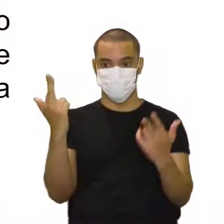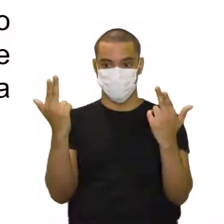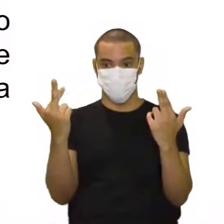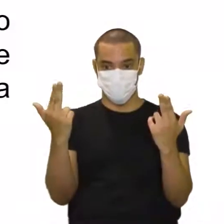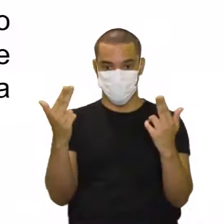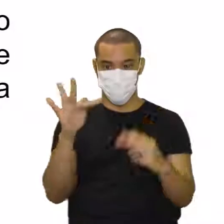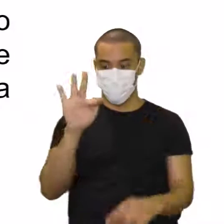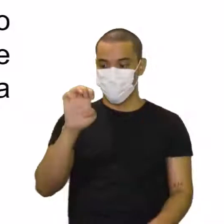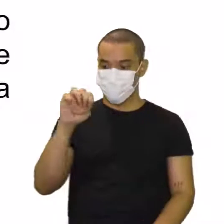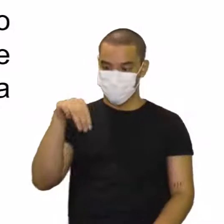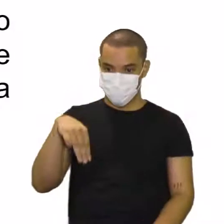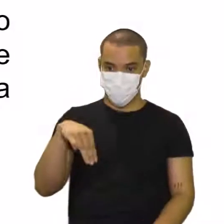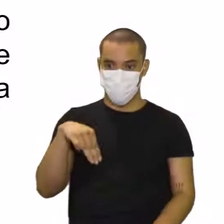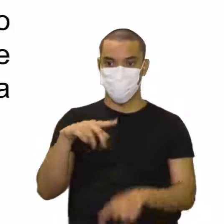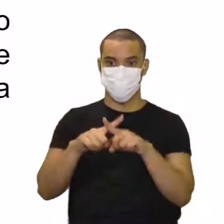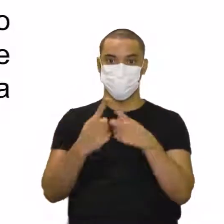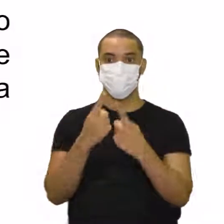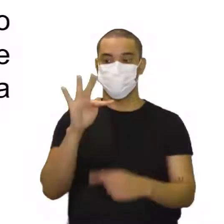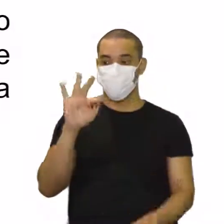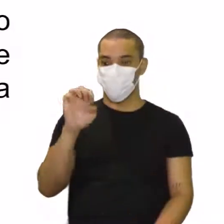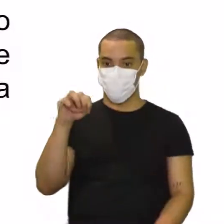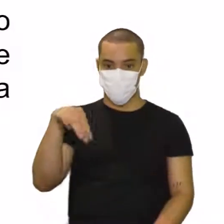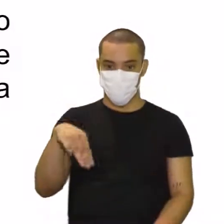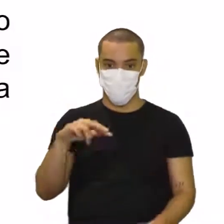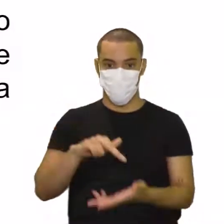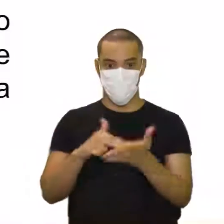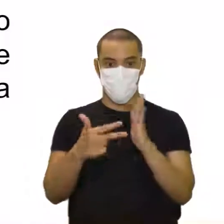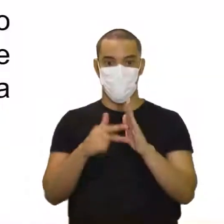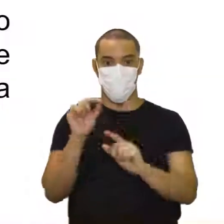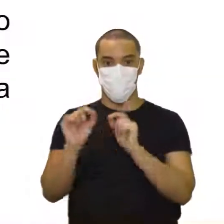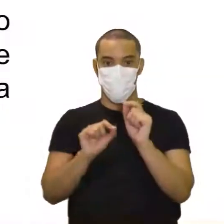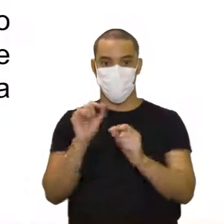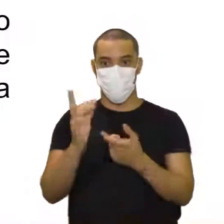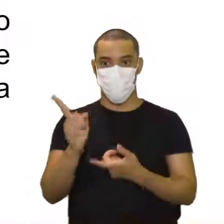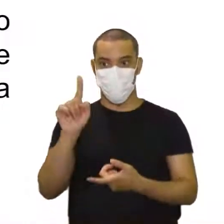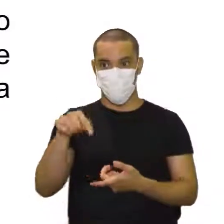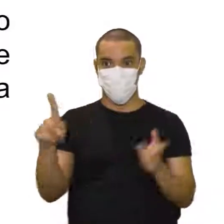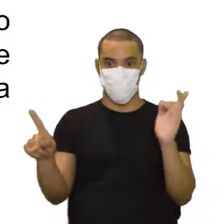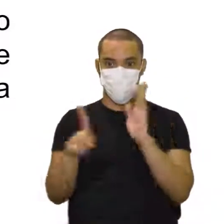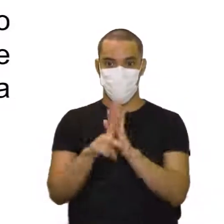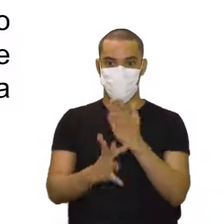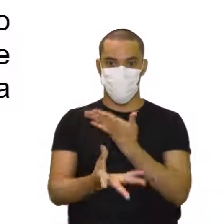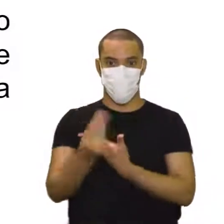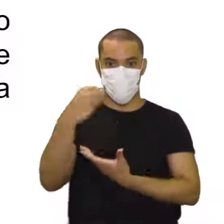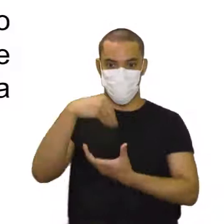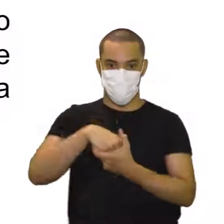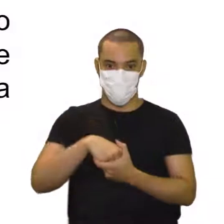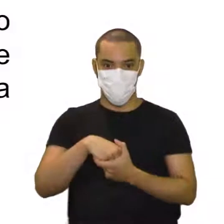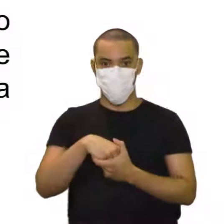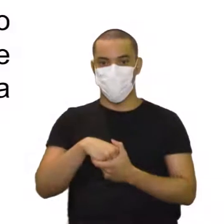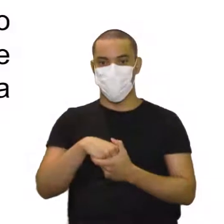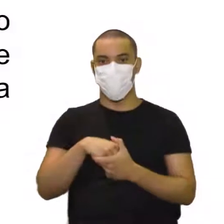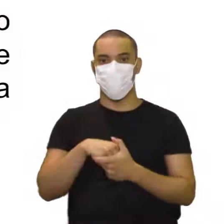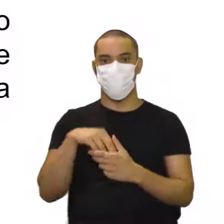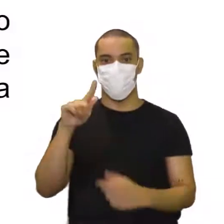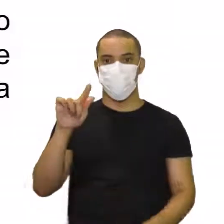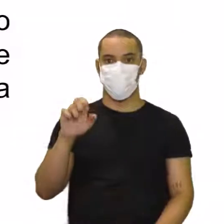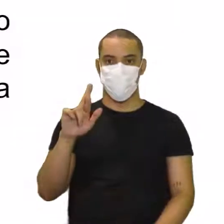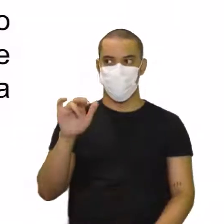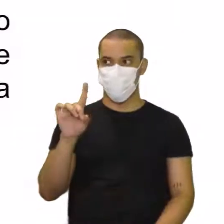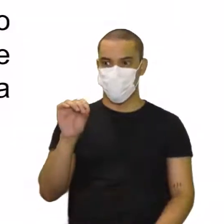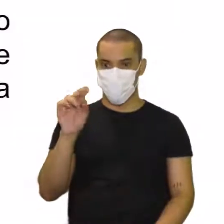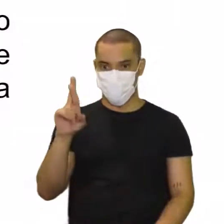coisa que a FEM, só que a FEM, ela é gerada ali dentro do gerador, vamos dizer assim, ela está